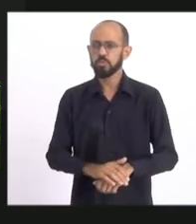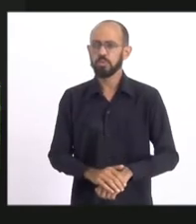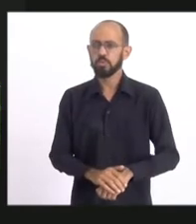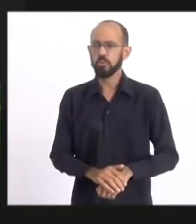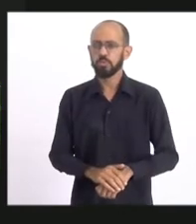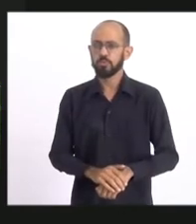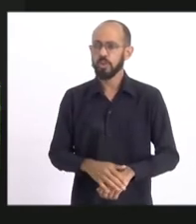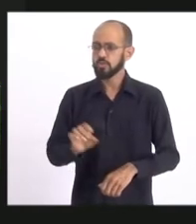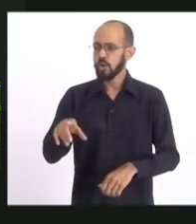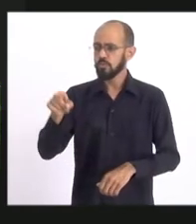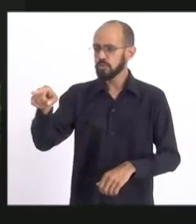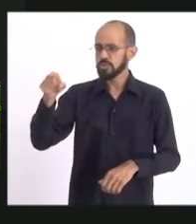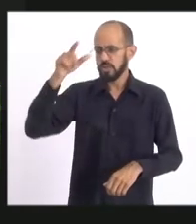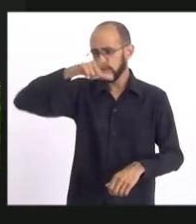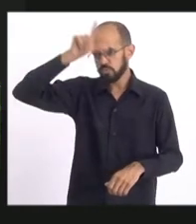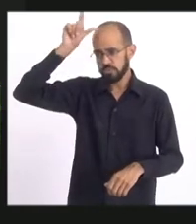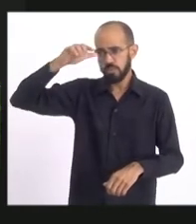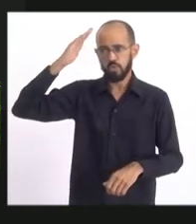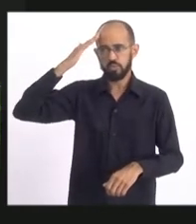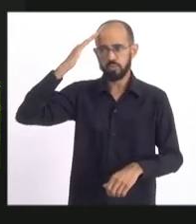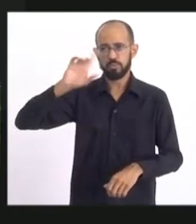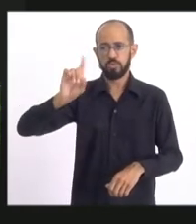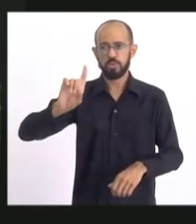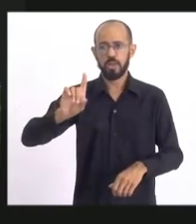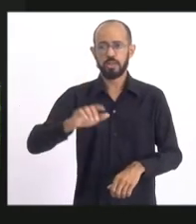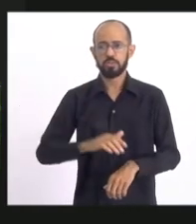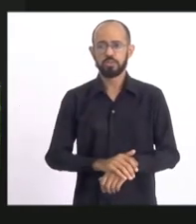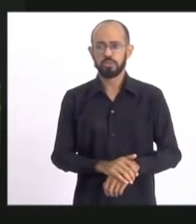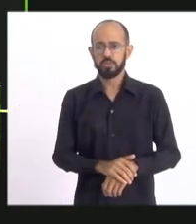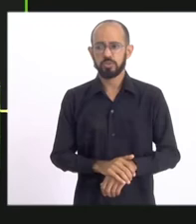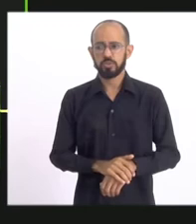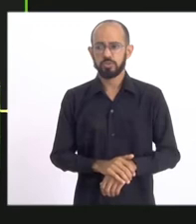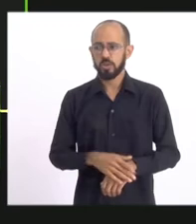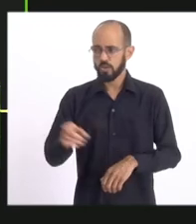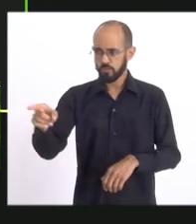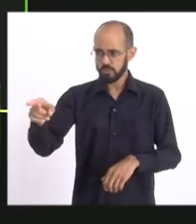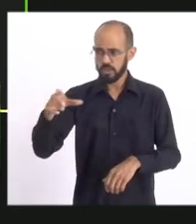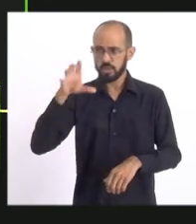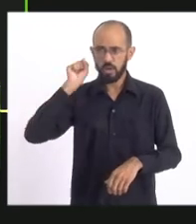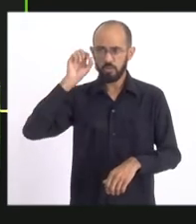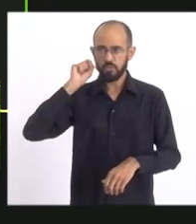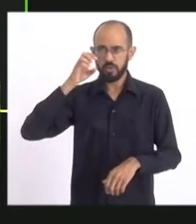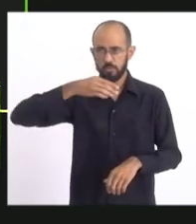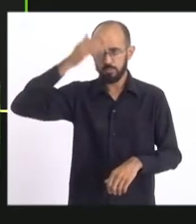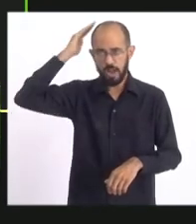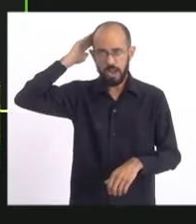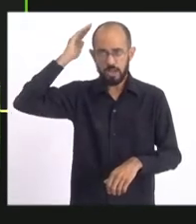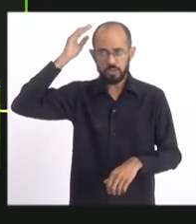Você que não me ouve. Não. O Mink ouve. Você está ouvindo o Márcio, ou o Mink?